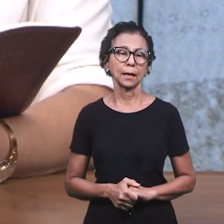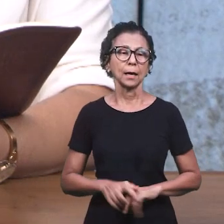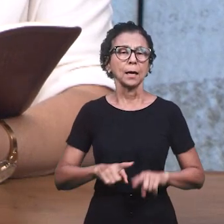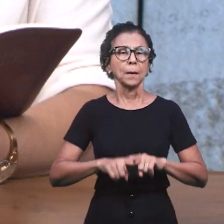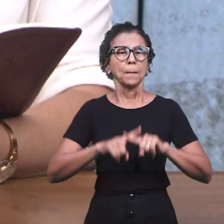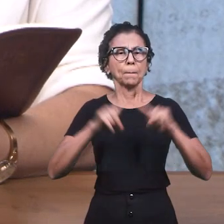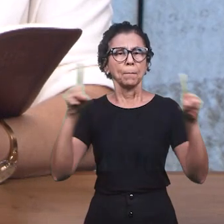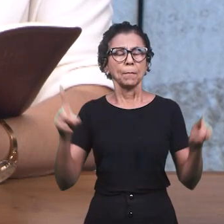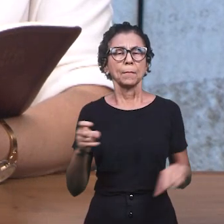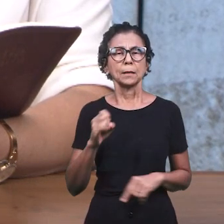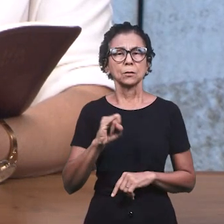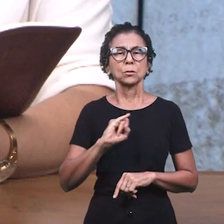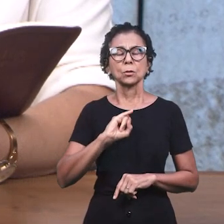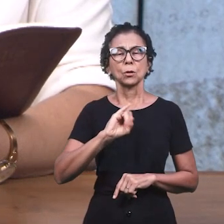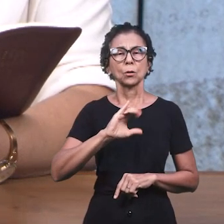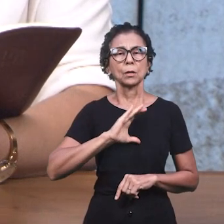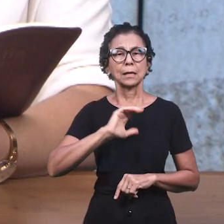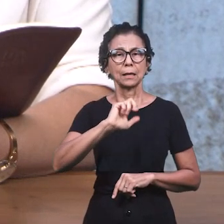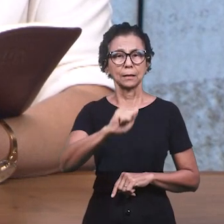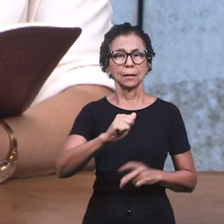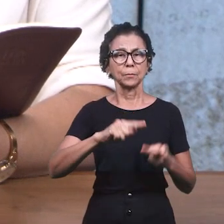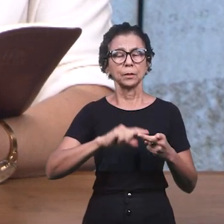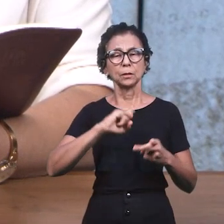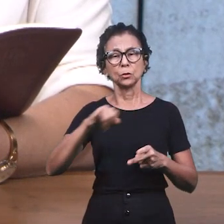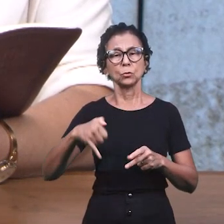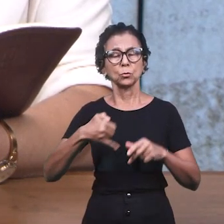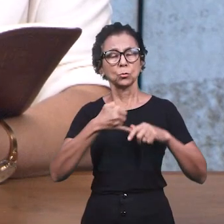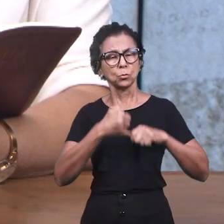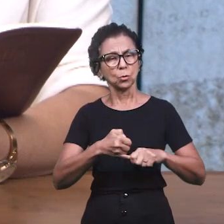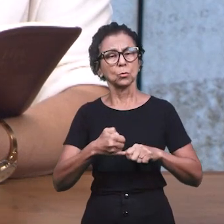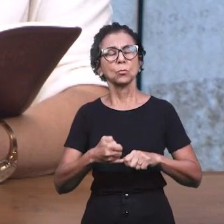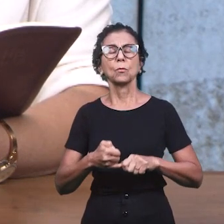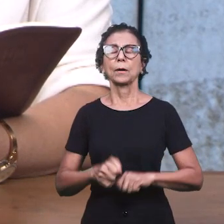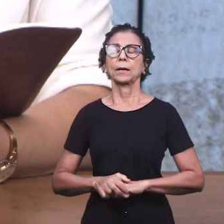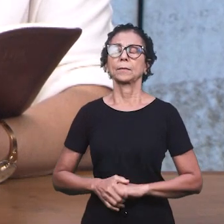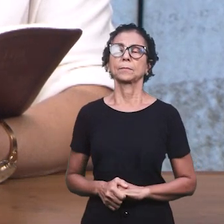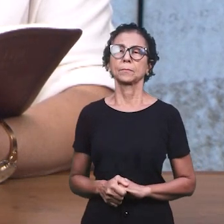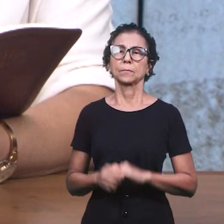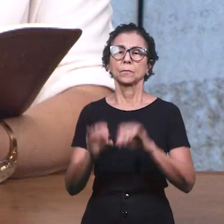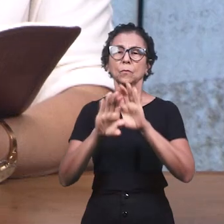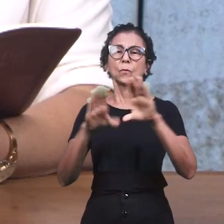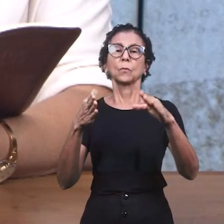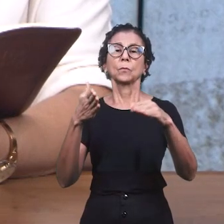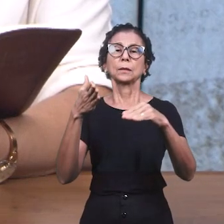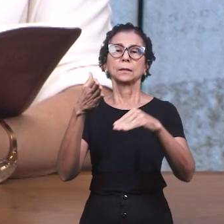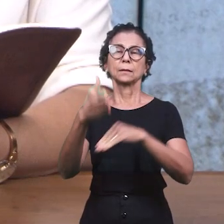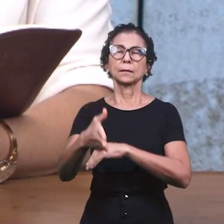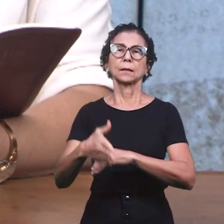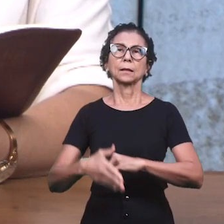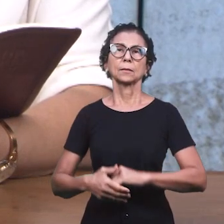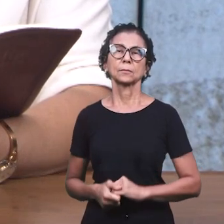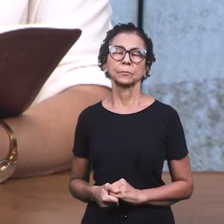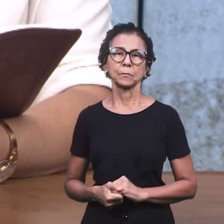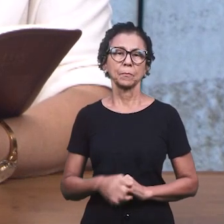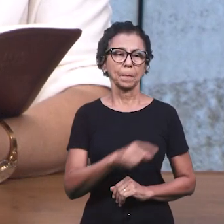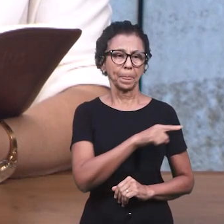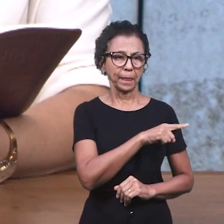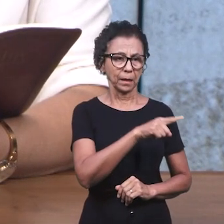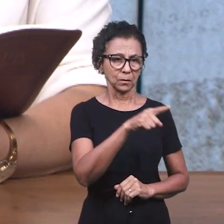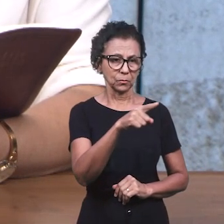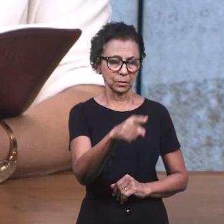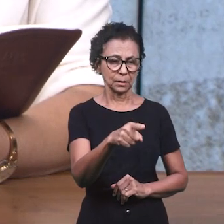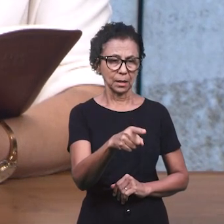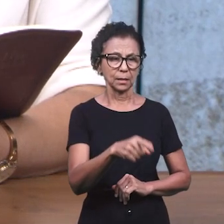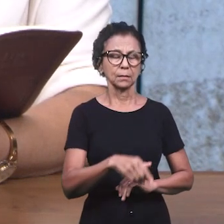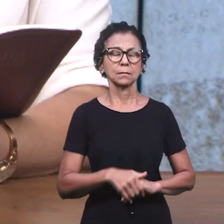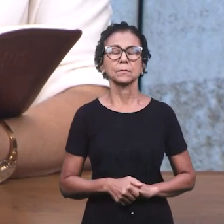Josué, filho de Num. Mas os vossos filhos, de que dizeis? Por presa serão. Meterei